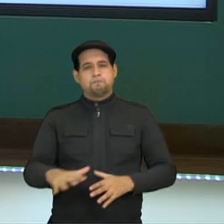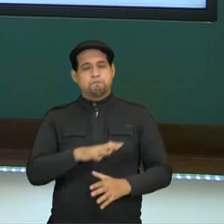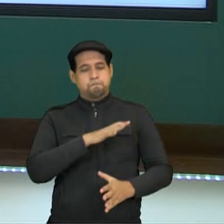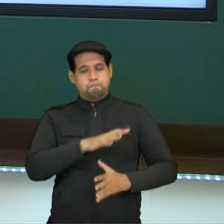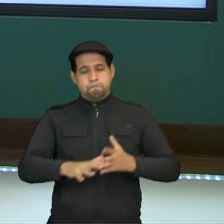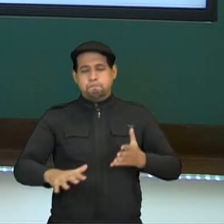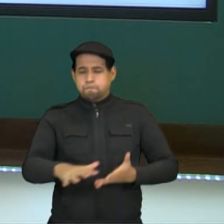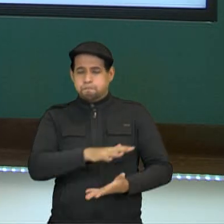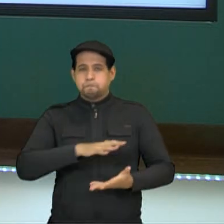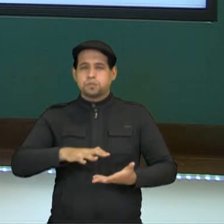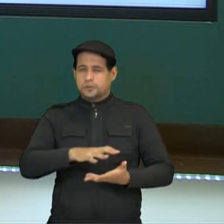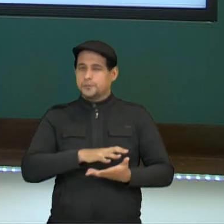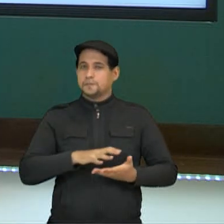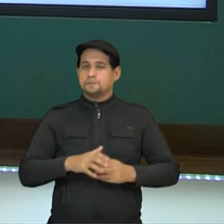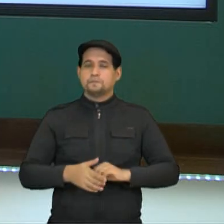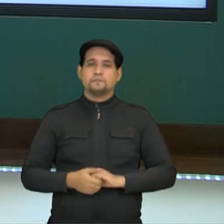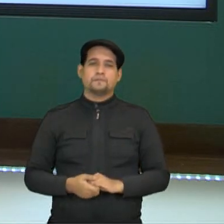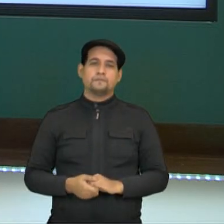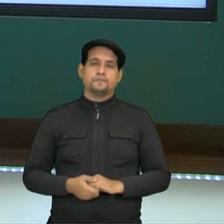de grilos verdes.